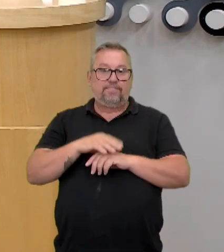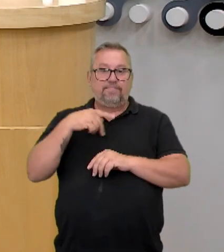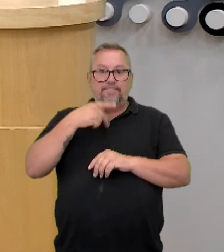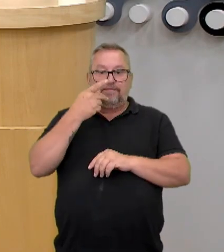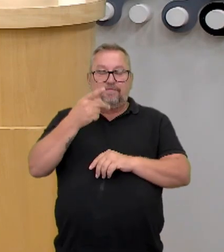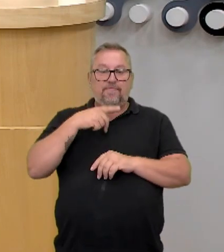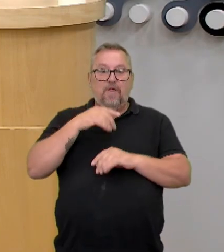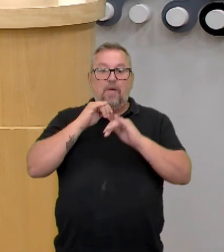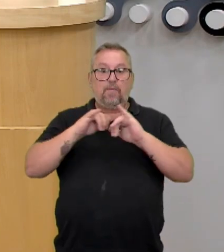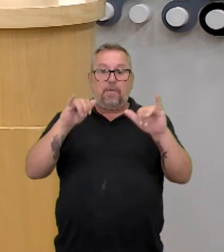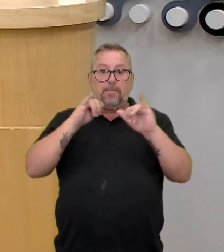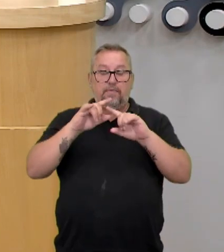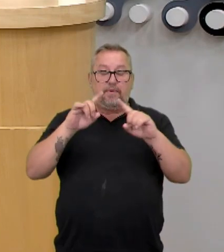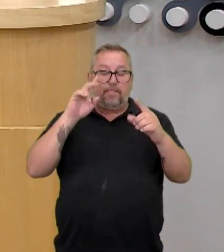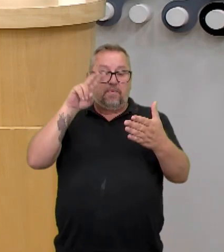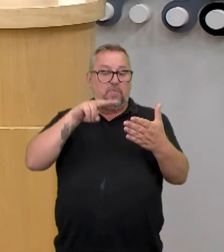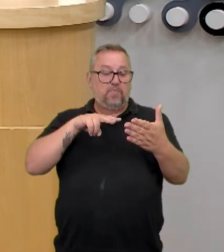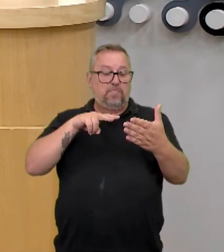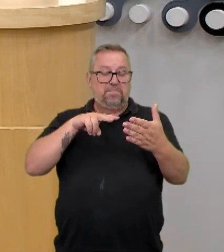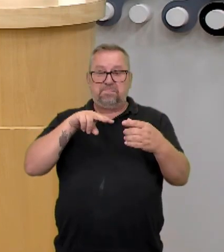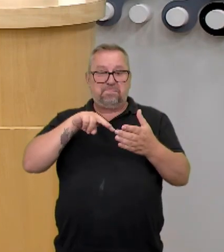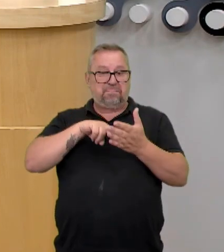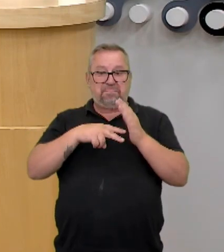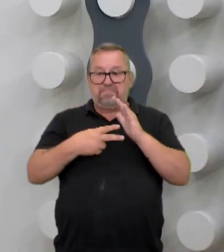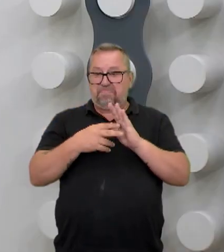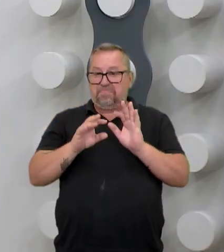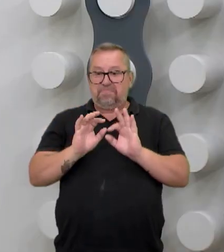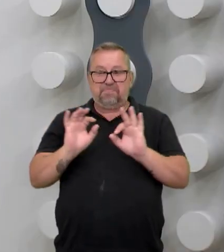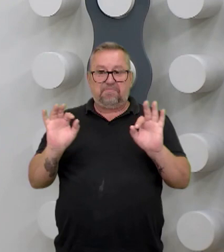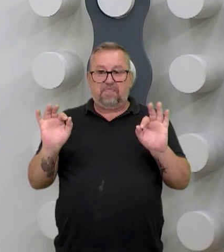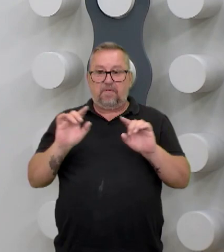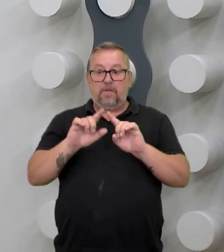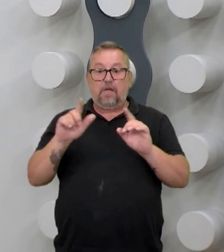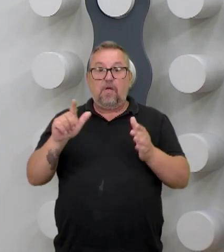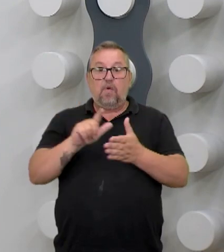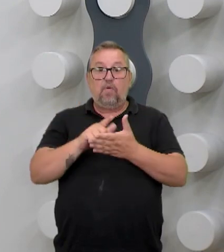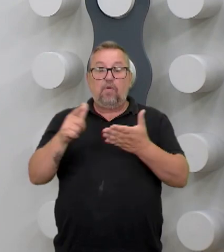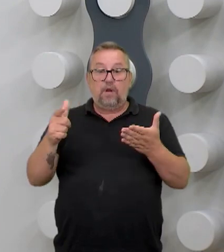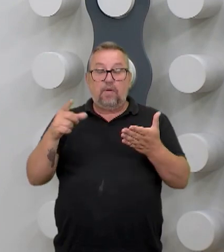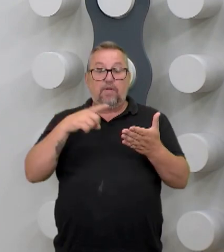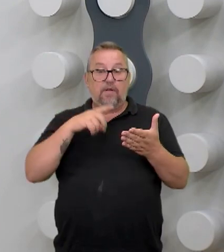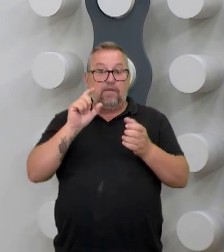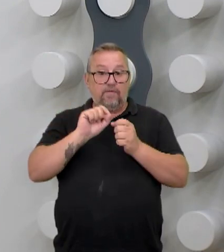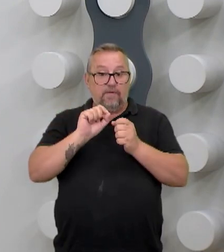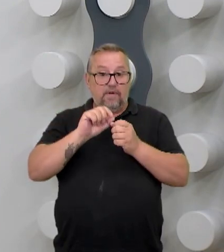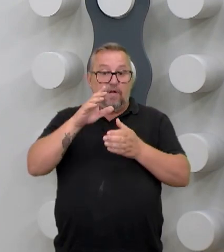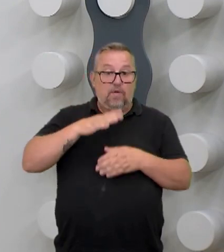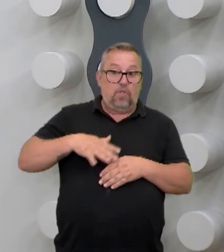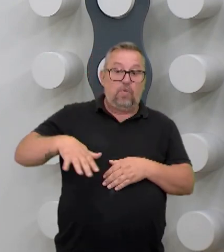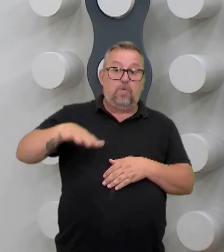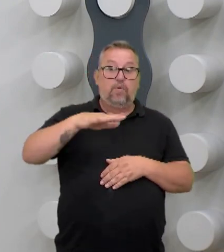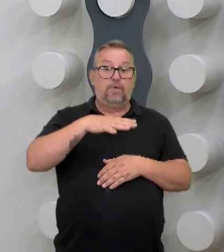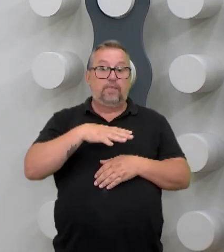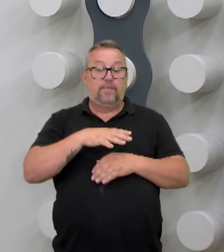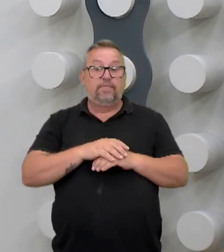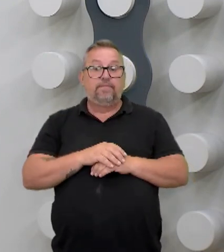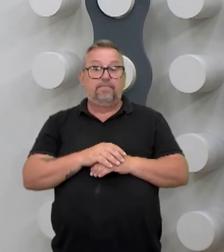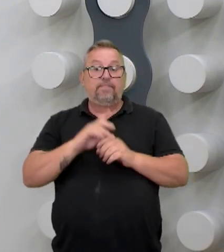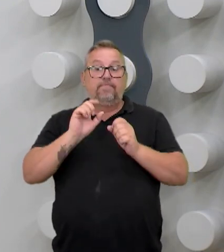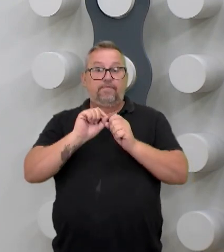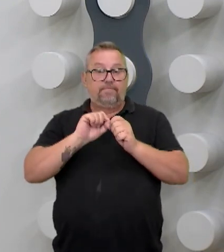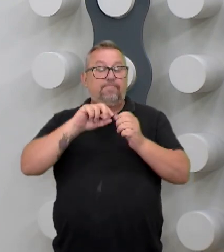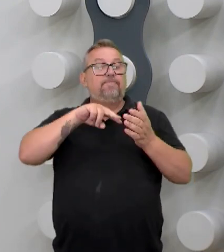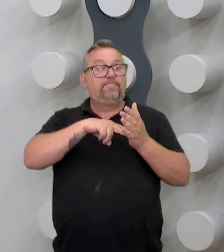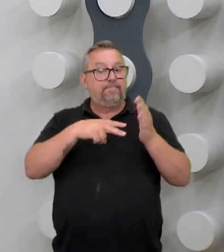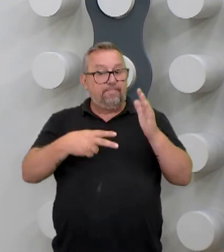uma notícia que para a pessoa não faz sentido. E a ideia do jornal deveria ser de todos, né, os suportes, é fazer sentido